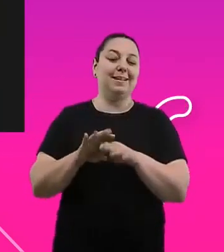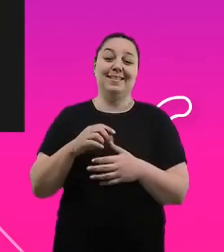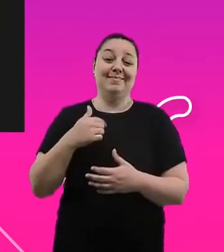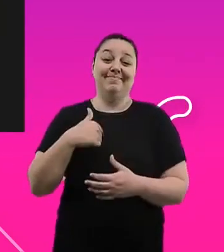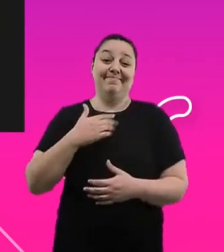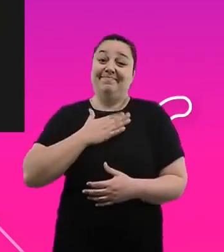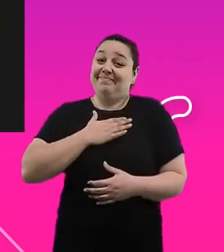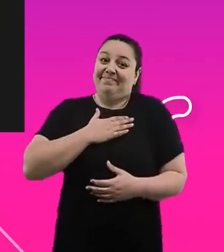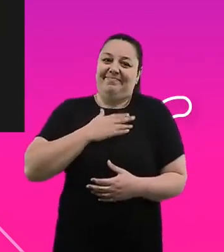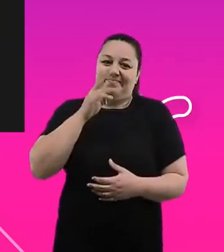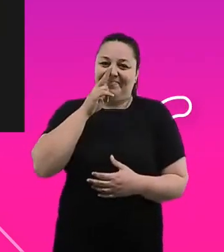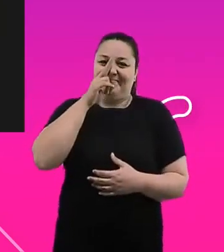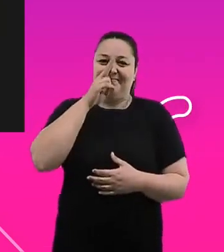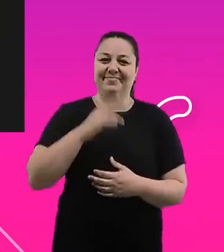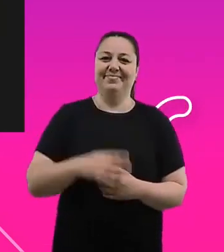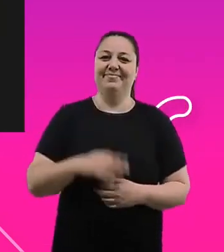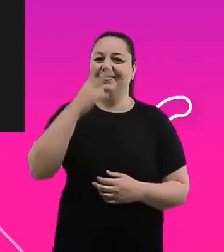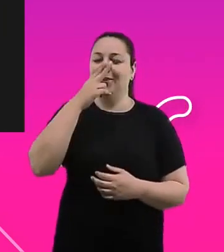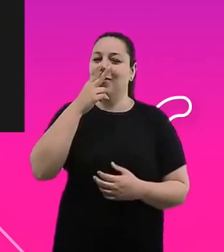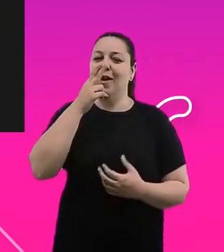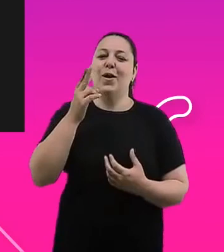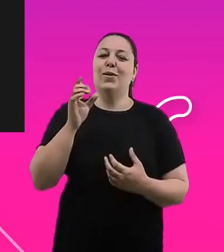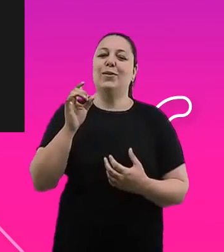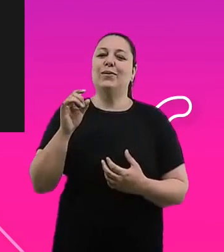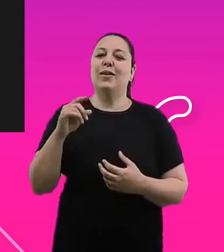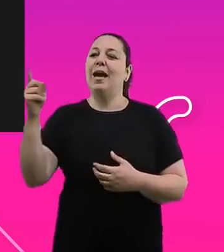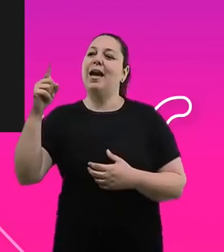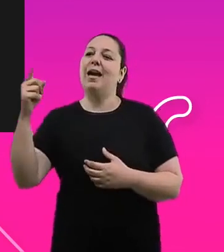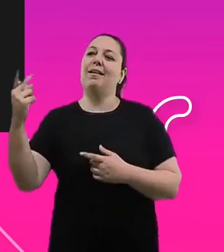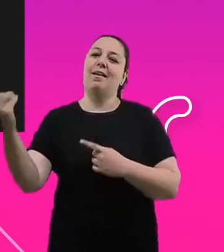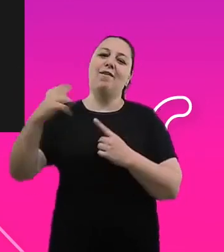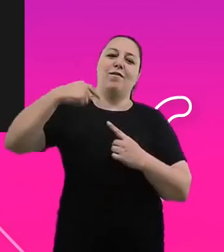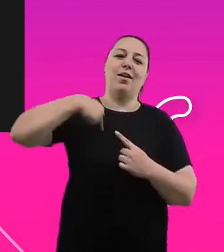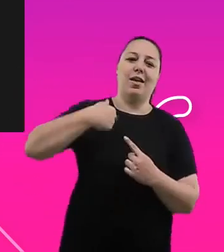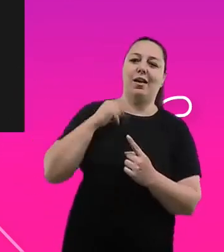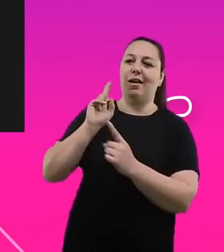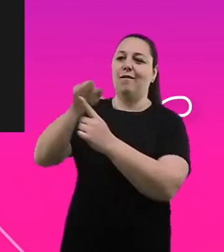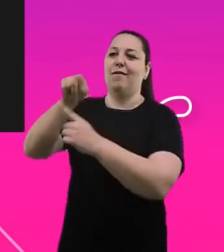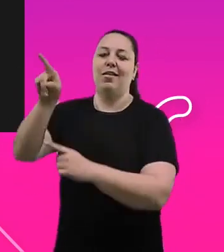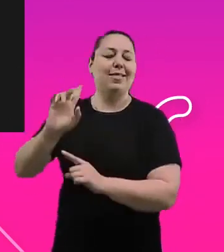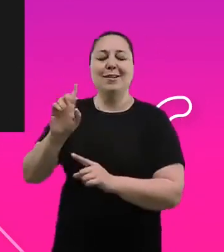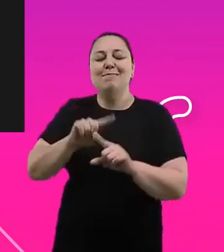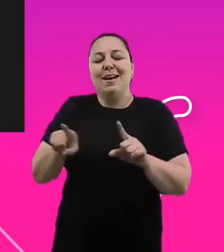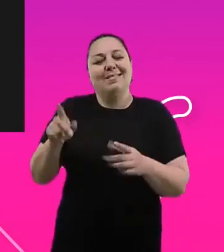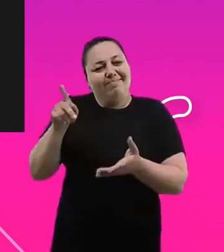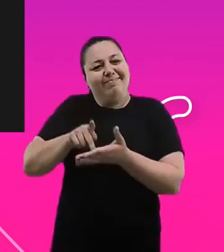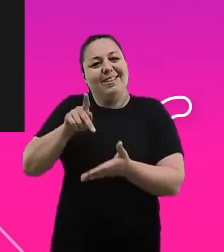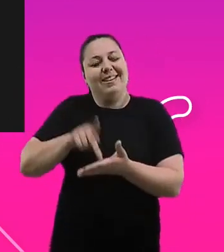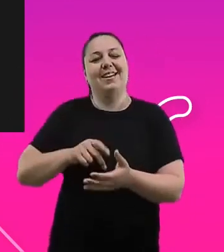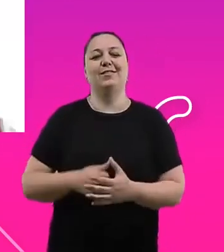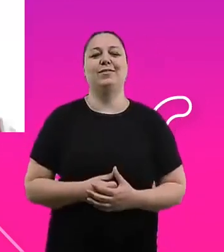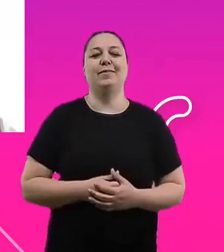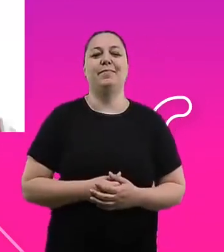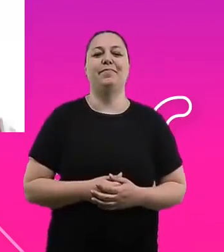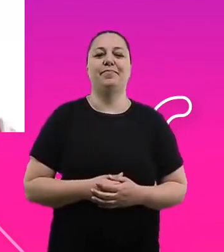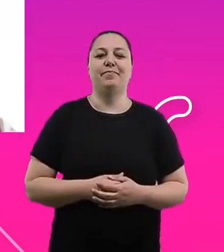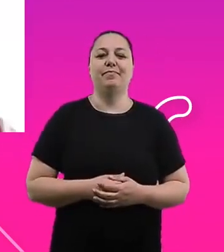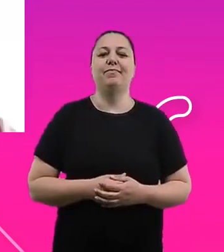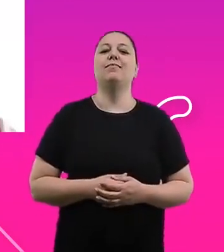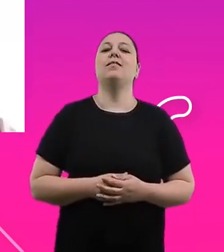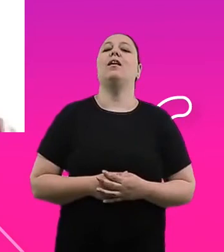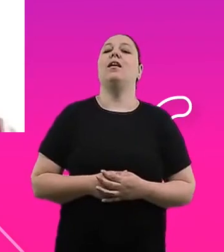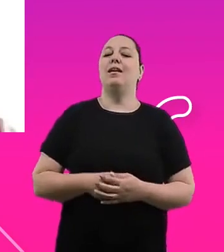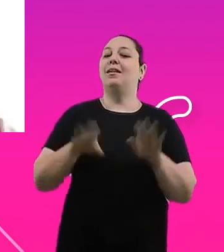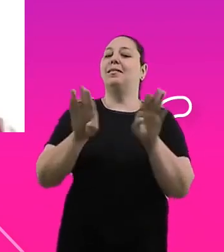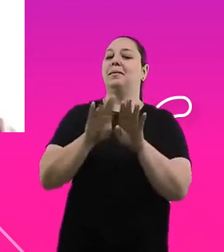troca, é sério. Sim, e MM, olha, queria super te parabenizar aqui ao vivo, porque eu não liguei o nome à pessoa, não sabia